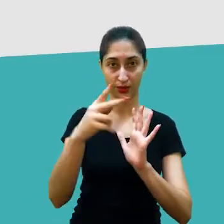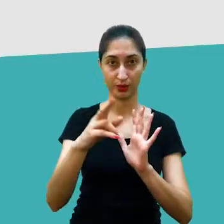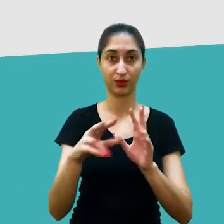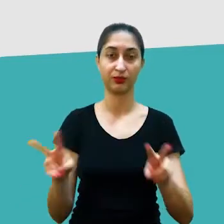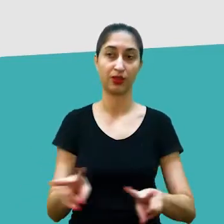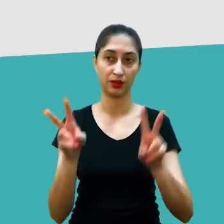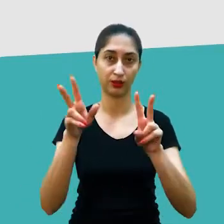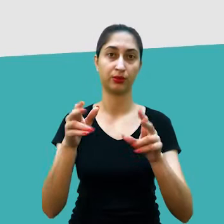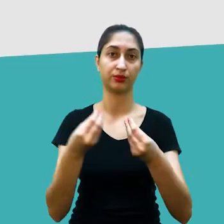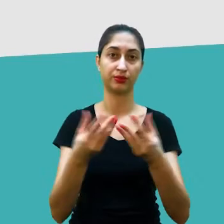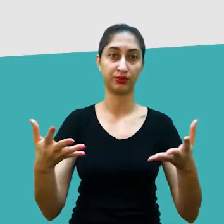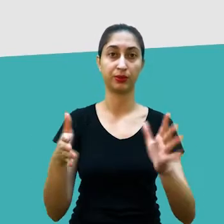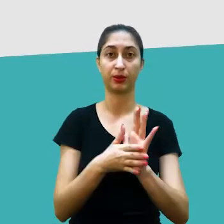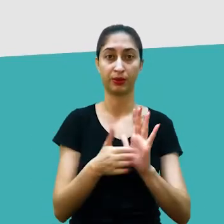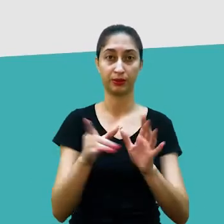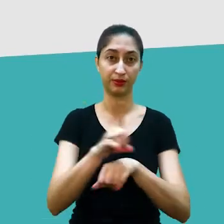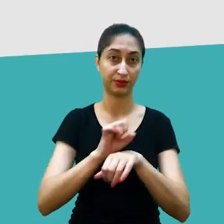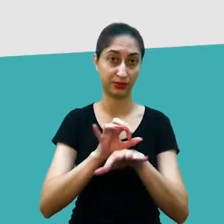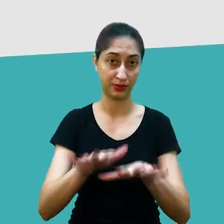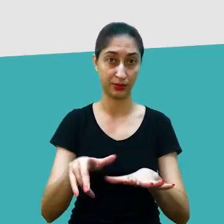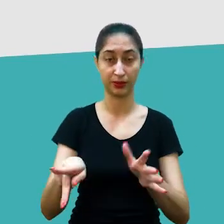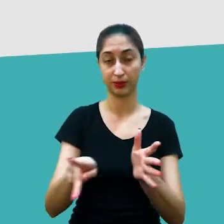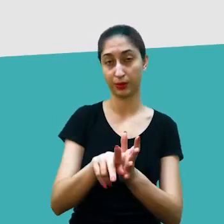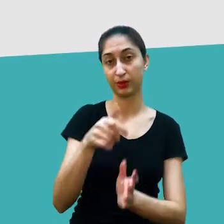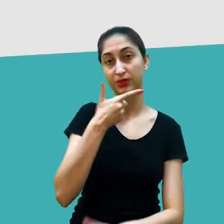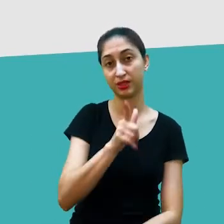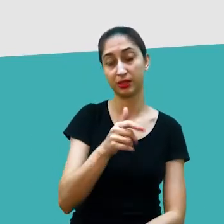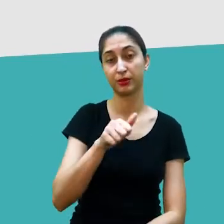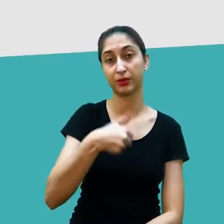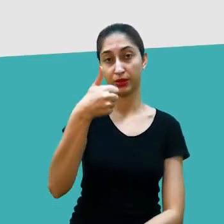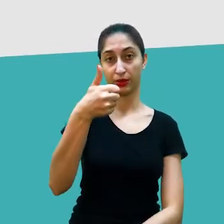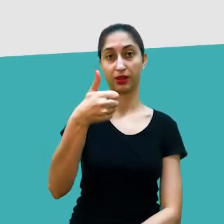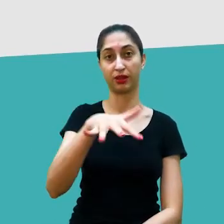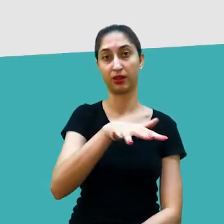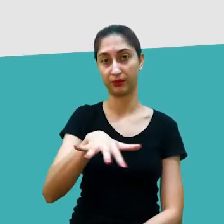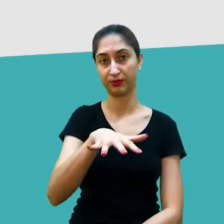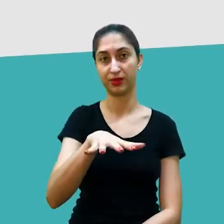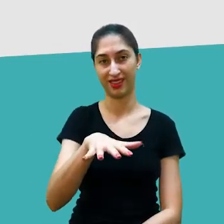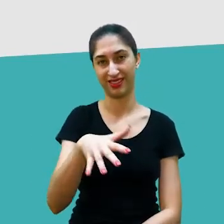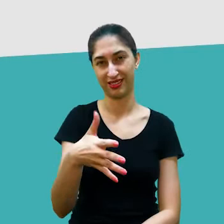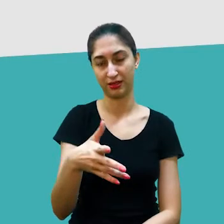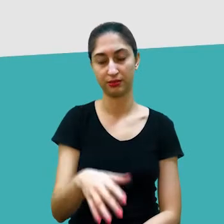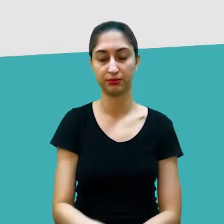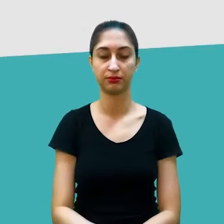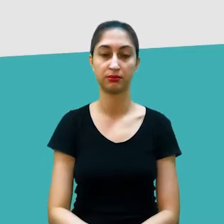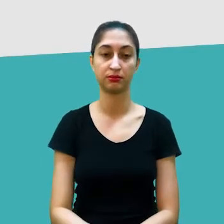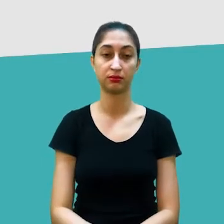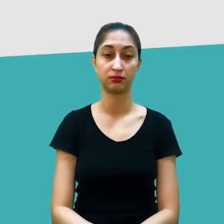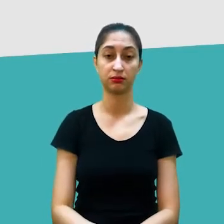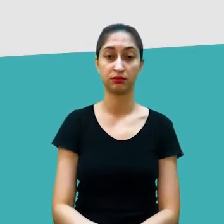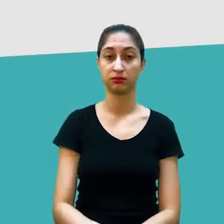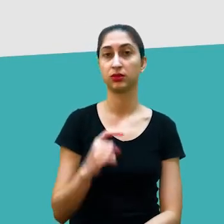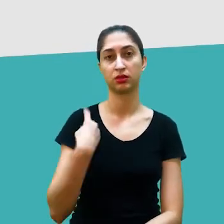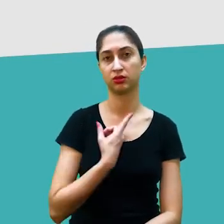de design para uma condição de melhorar todo o cenário que a gente tem, né? E nós não